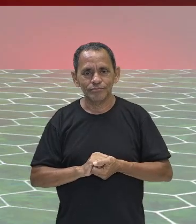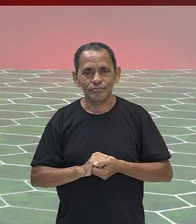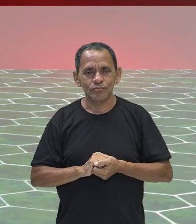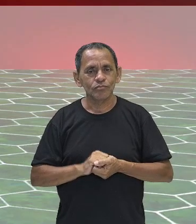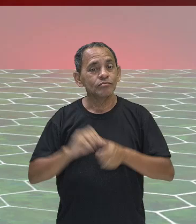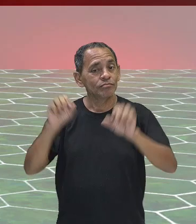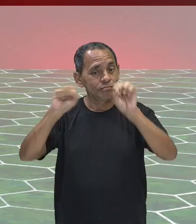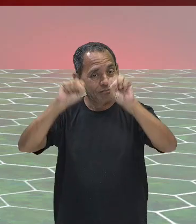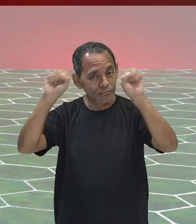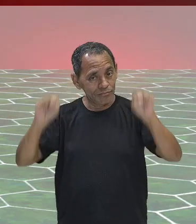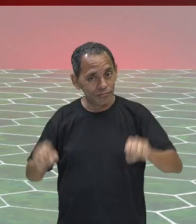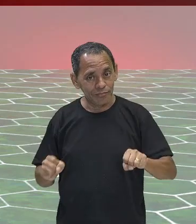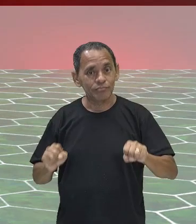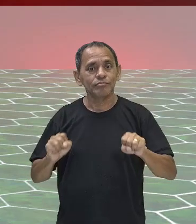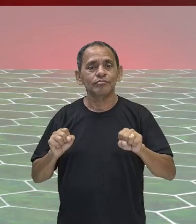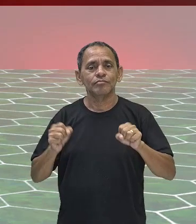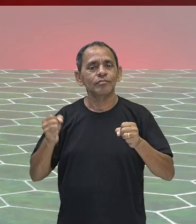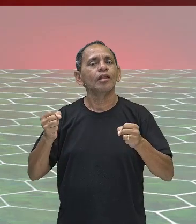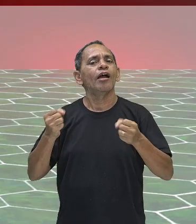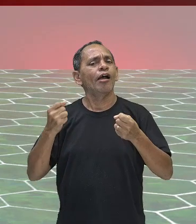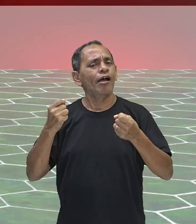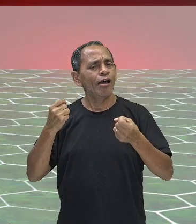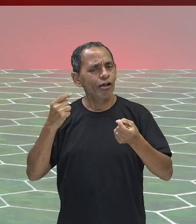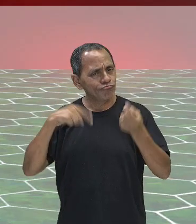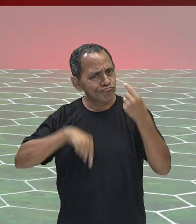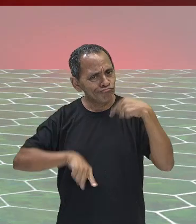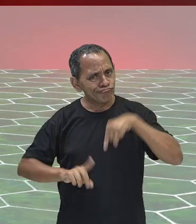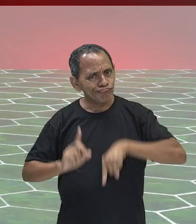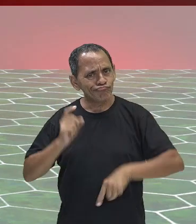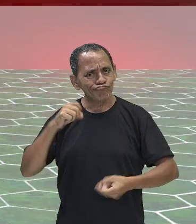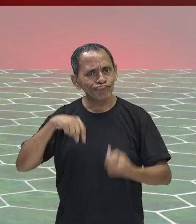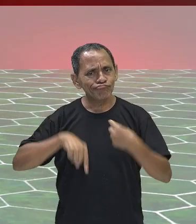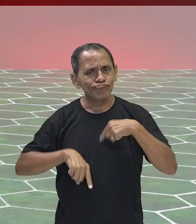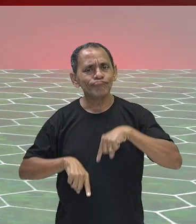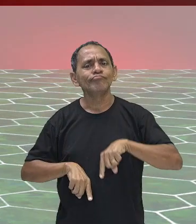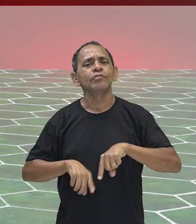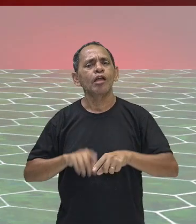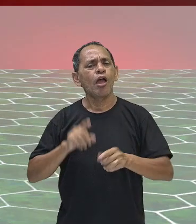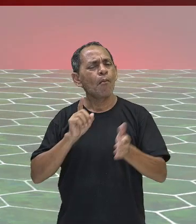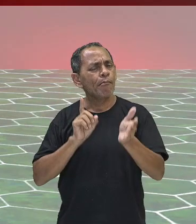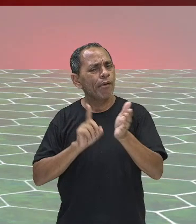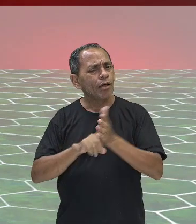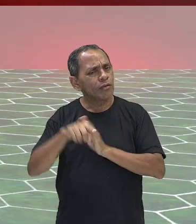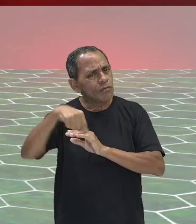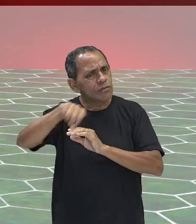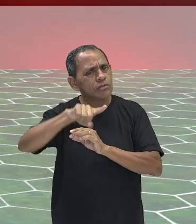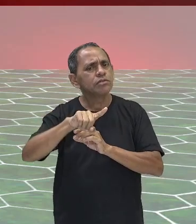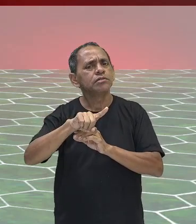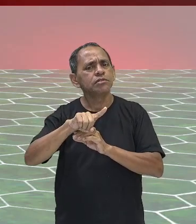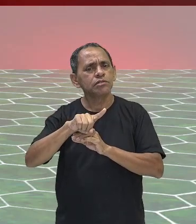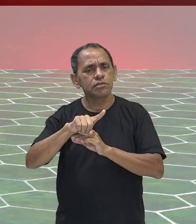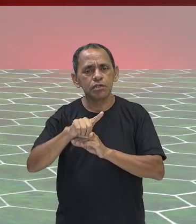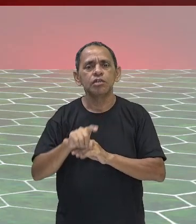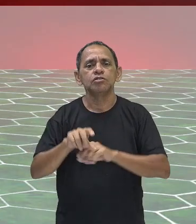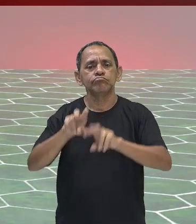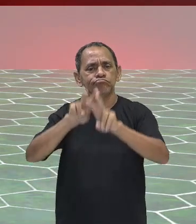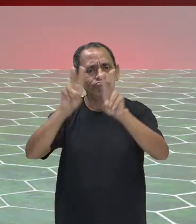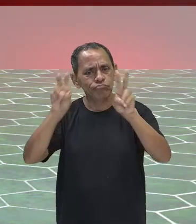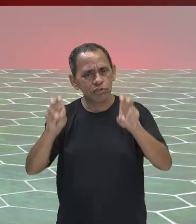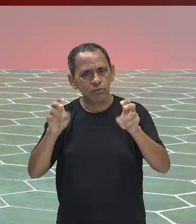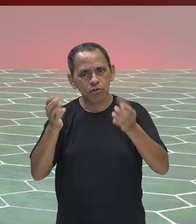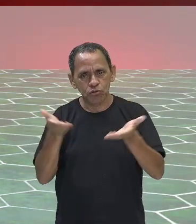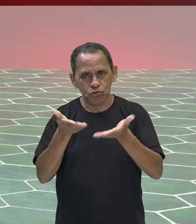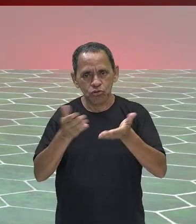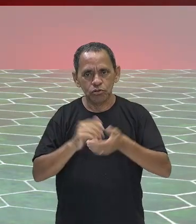do sistema circulatório. E aí eu já trago uma pergunta para vocês que vai direcionar toda a nossa aula. Vejam